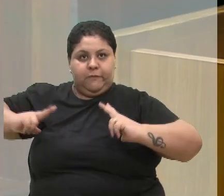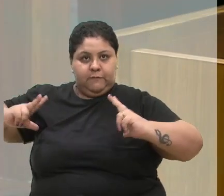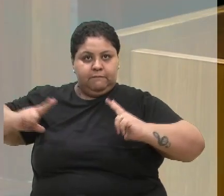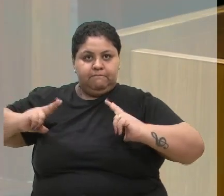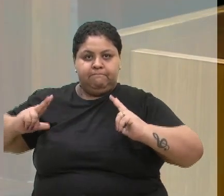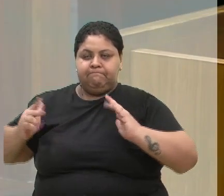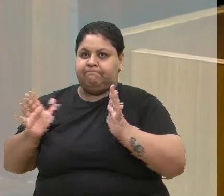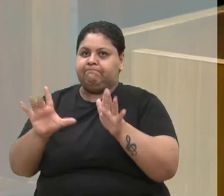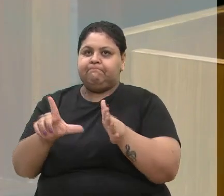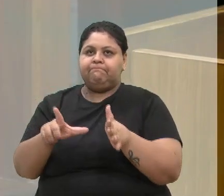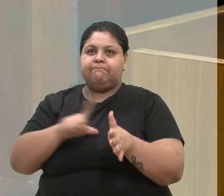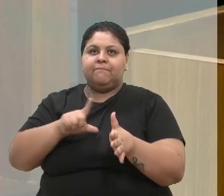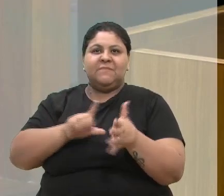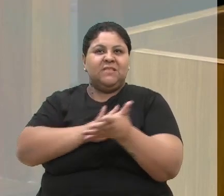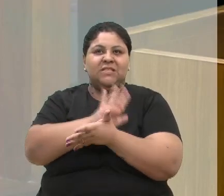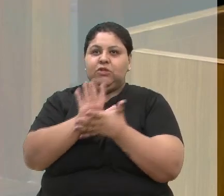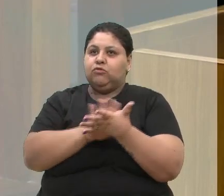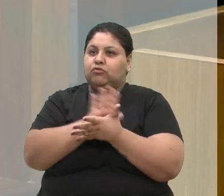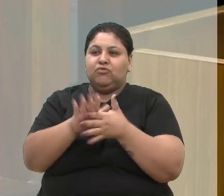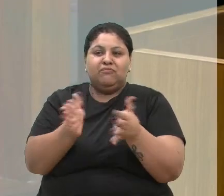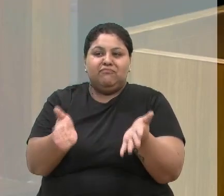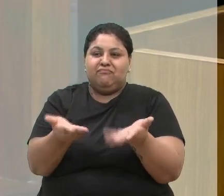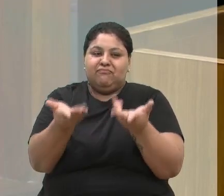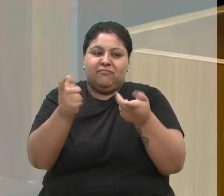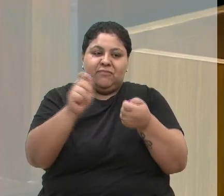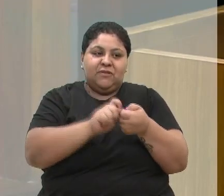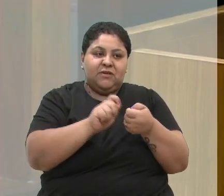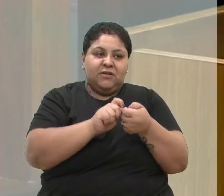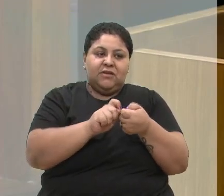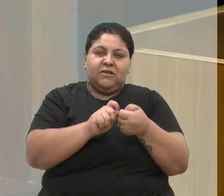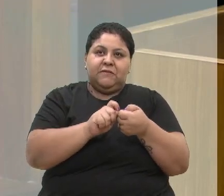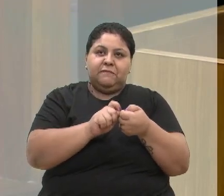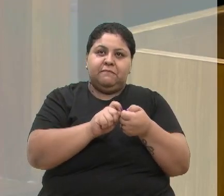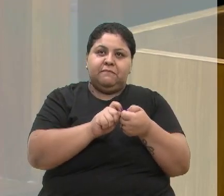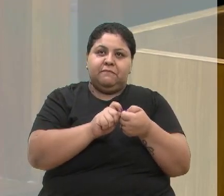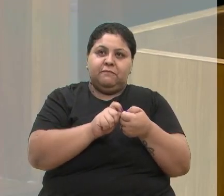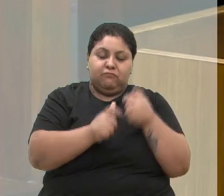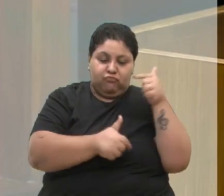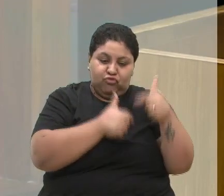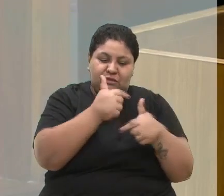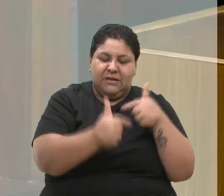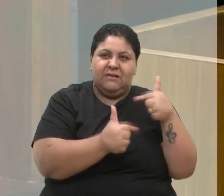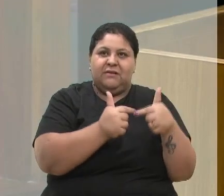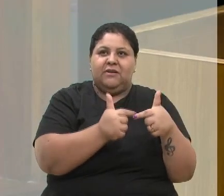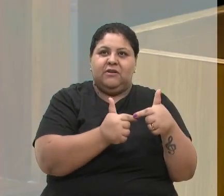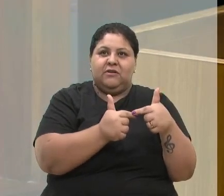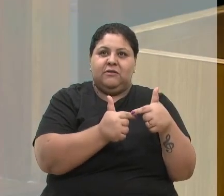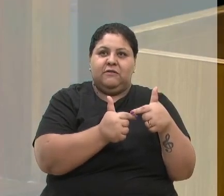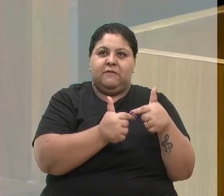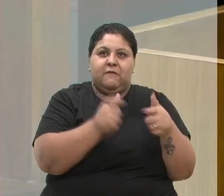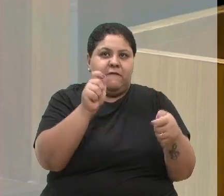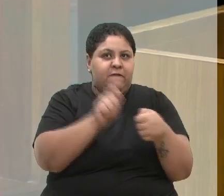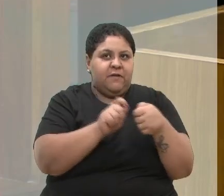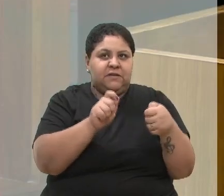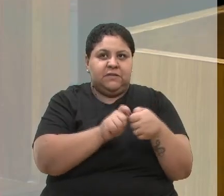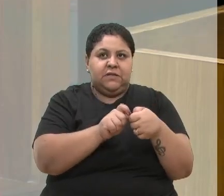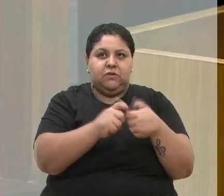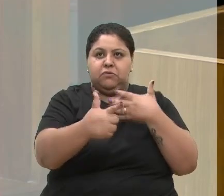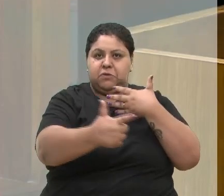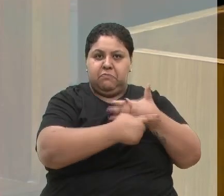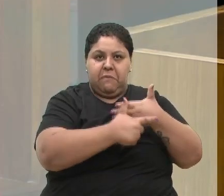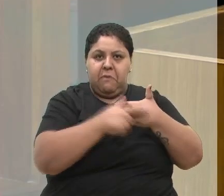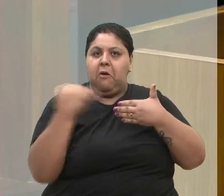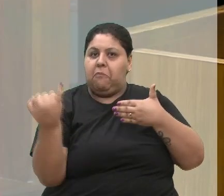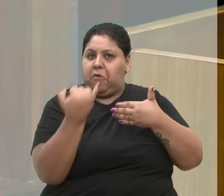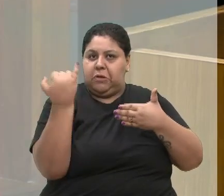não há engrenagem que funcione sem que tenha o trabalhador por detrás de uma